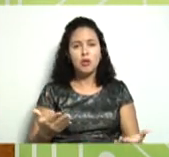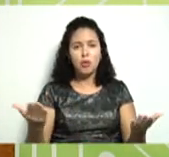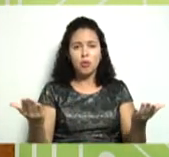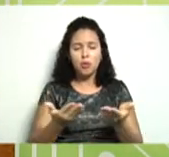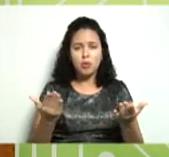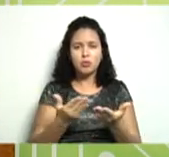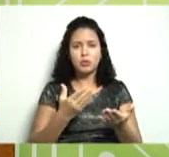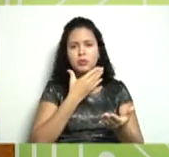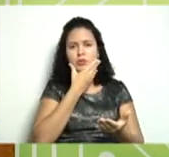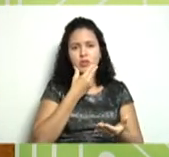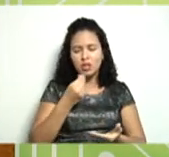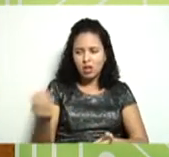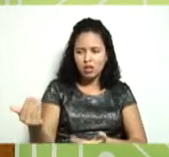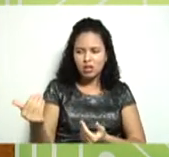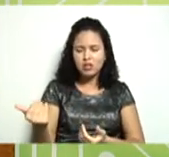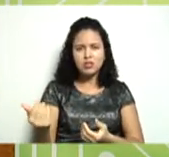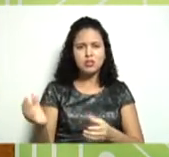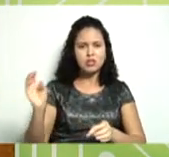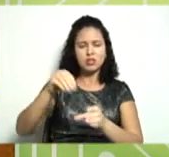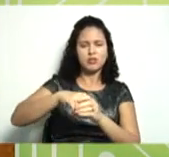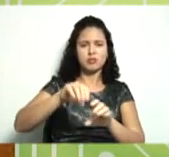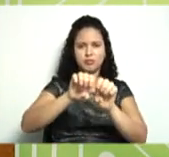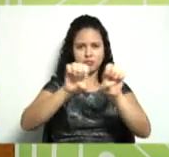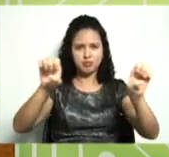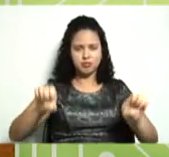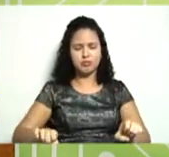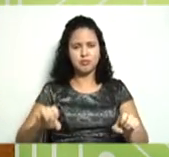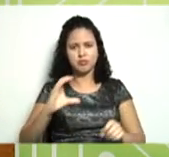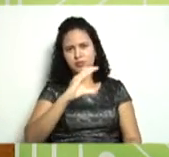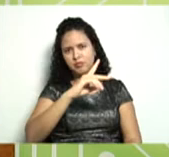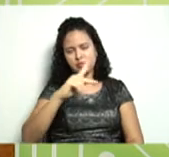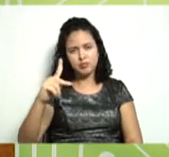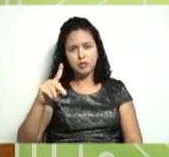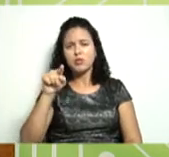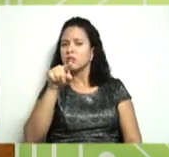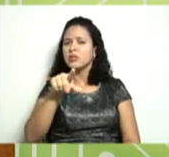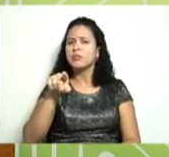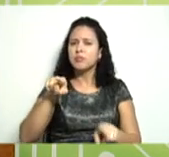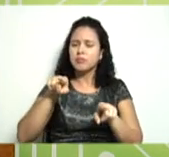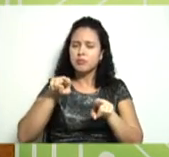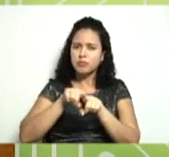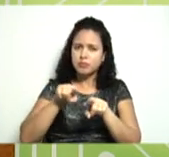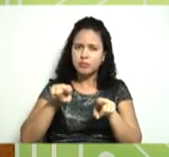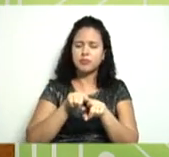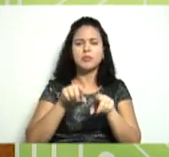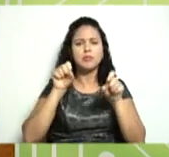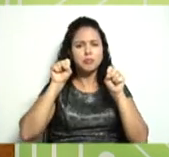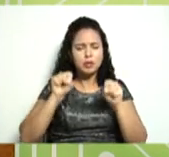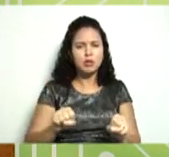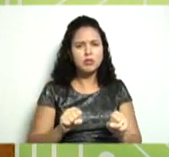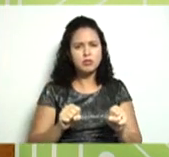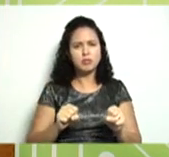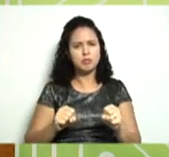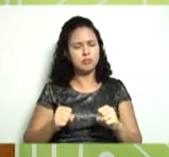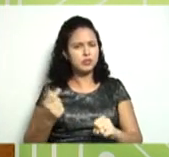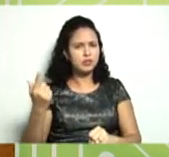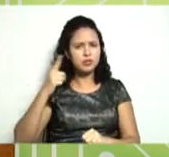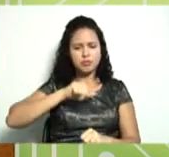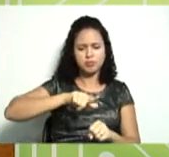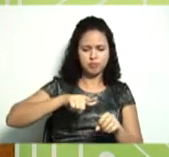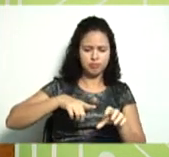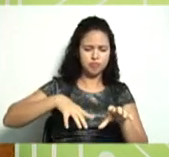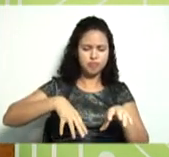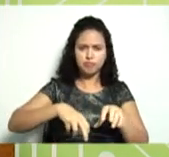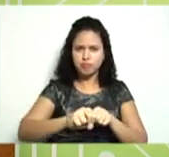faz parte da estrutura da cooperativa. E você também pode. Você também poderá chegar lá porque você vai ter conhecimentos